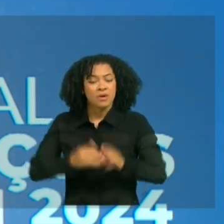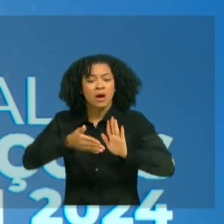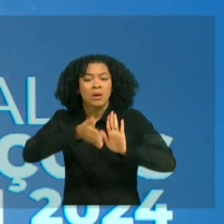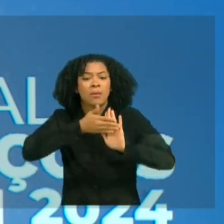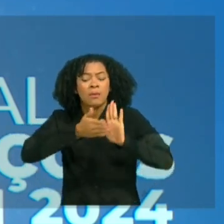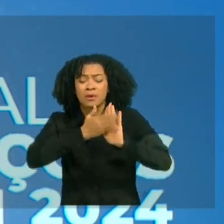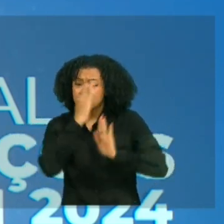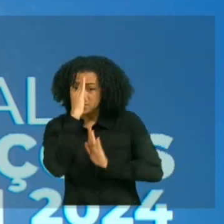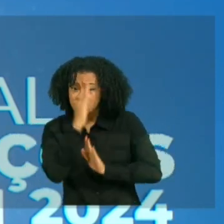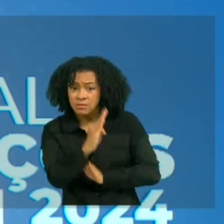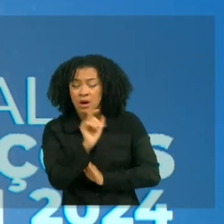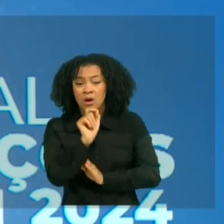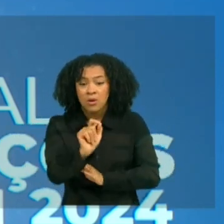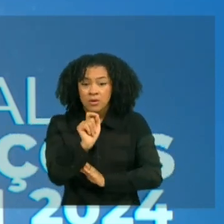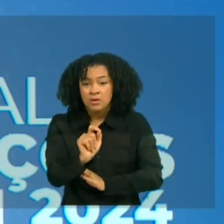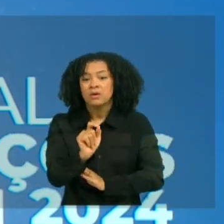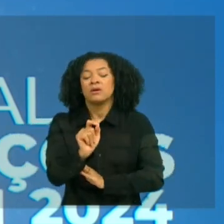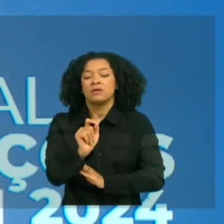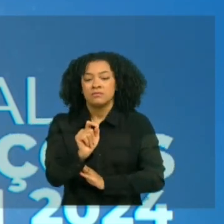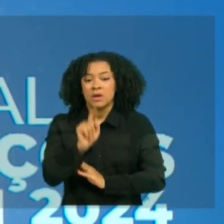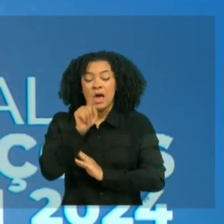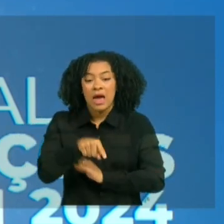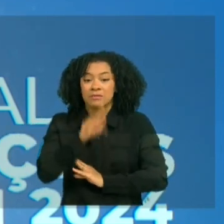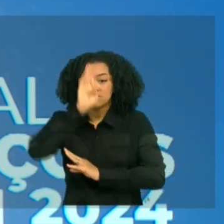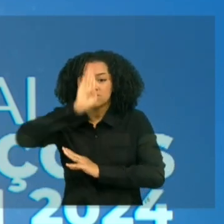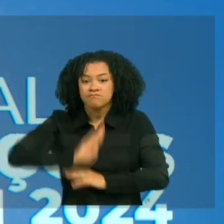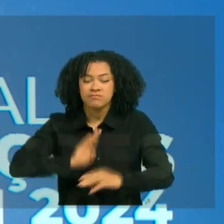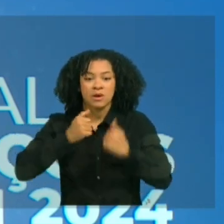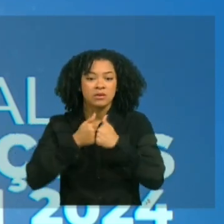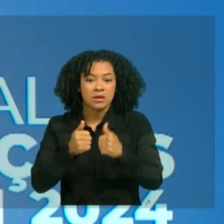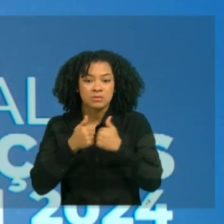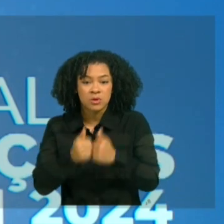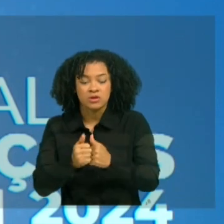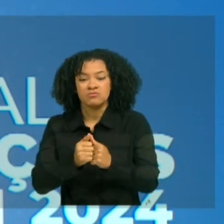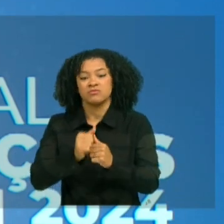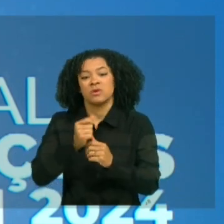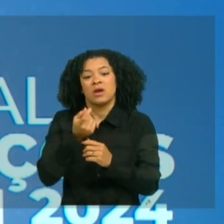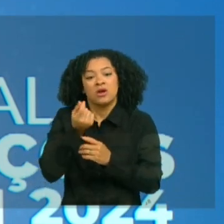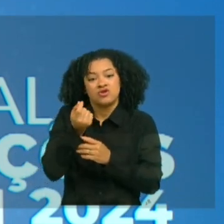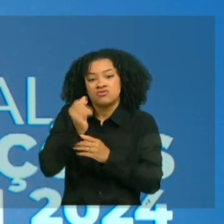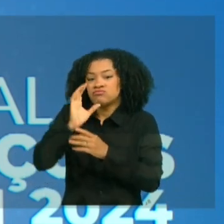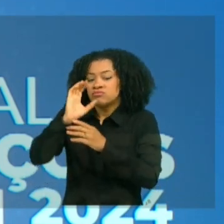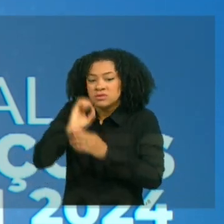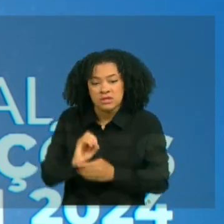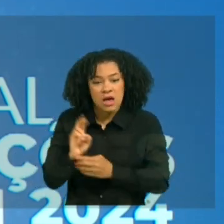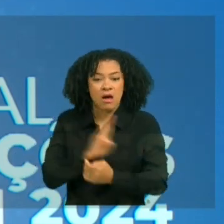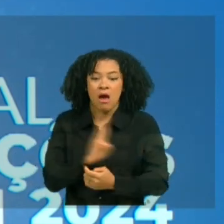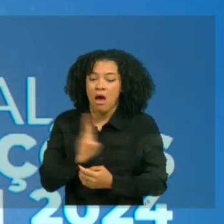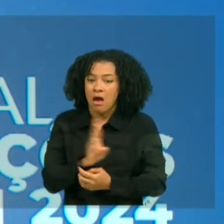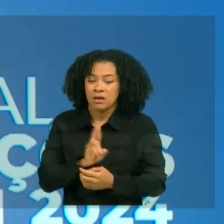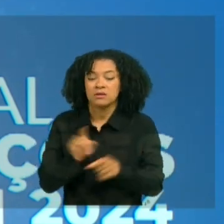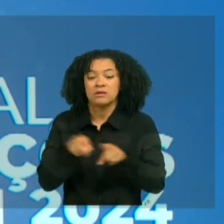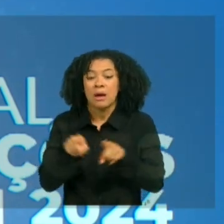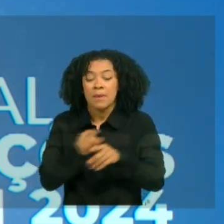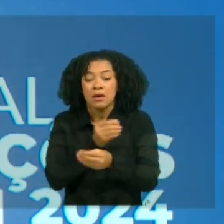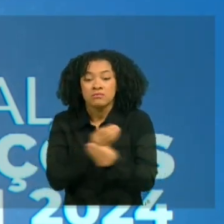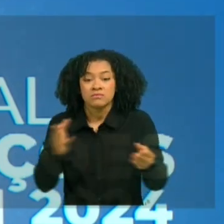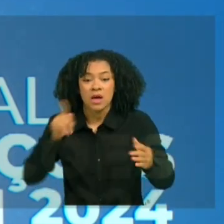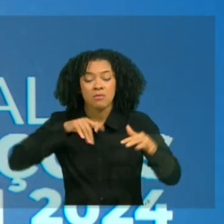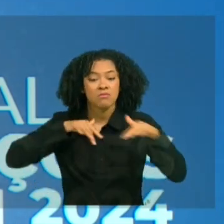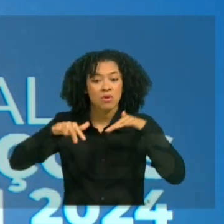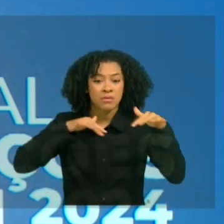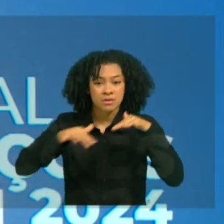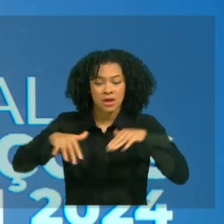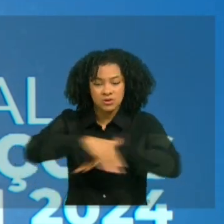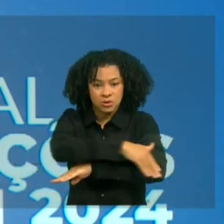proposta principal é a gratuidade do transporte a tarifa zero e o fortalecimento do Conselho Municipal de mobilidade